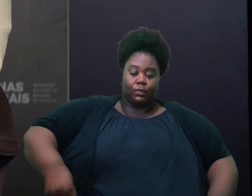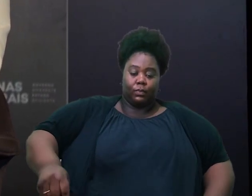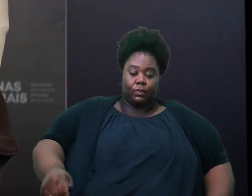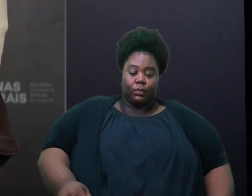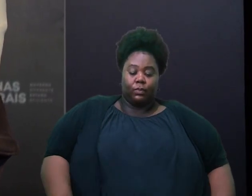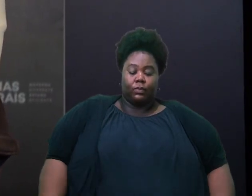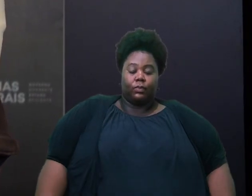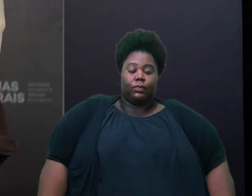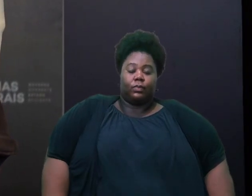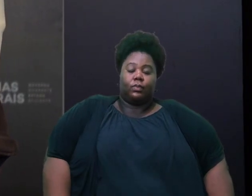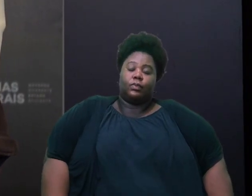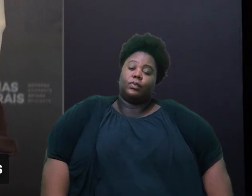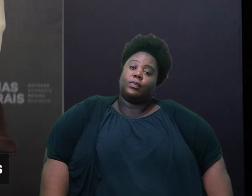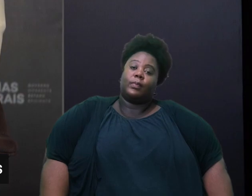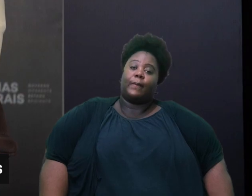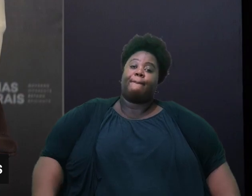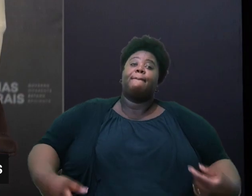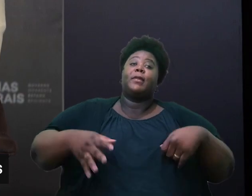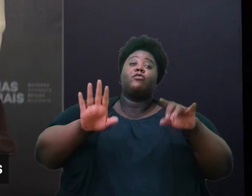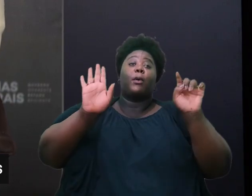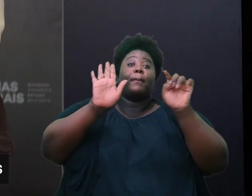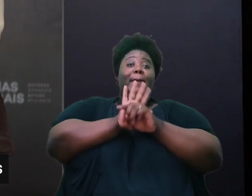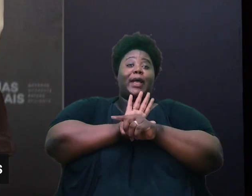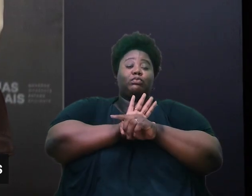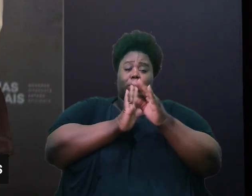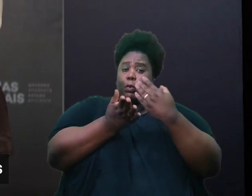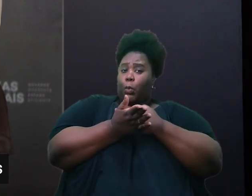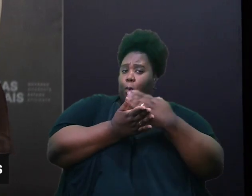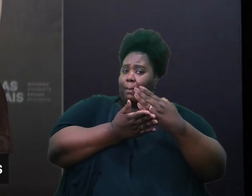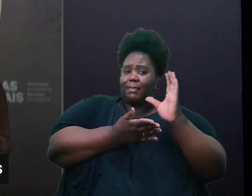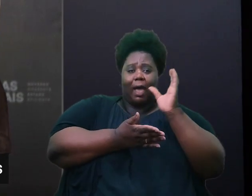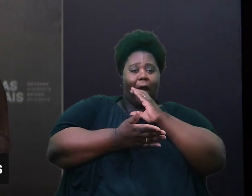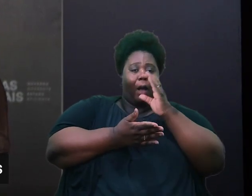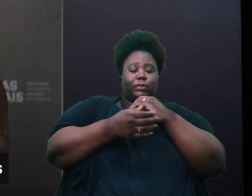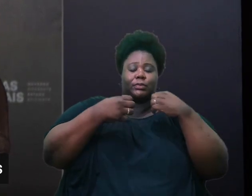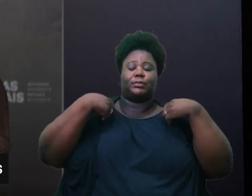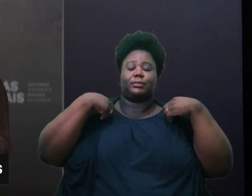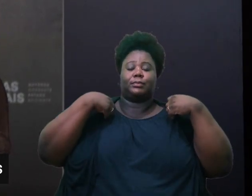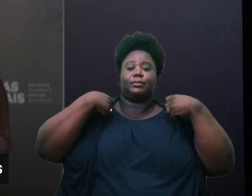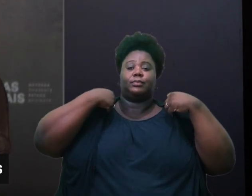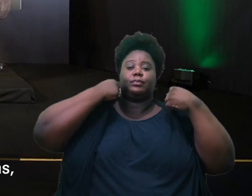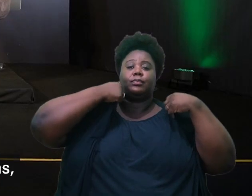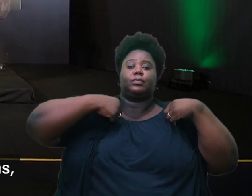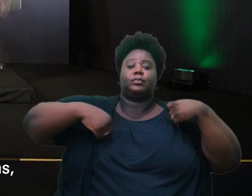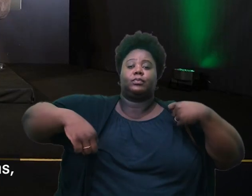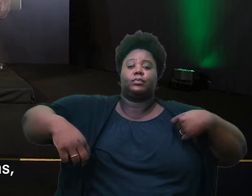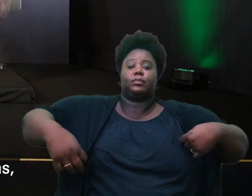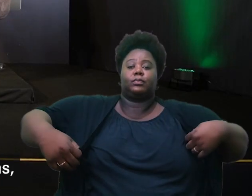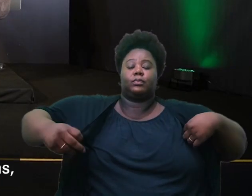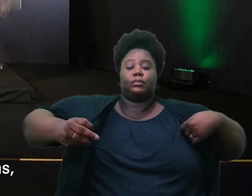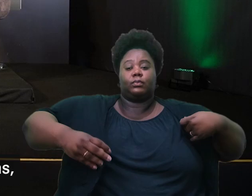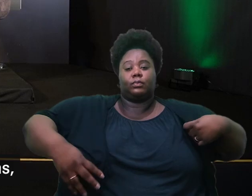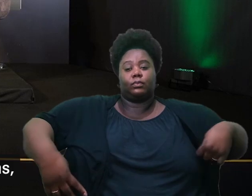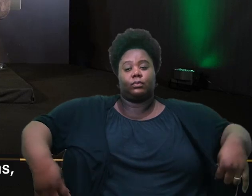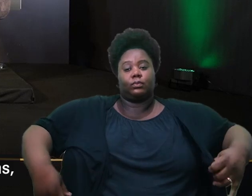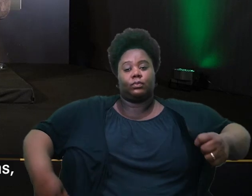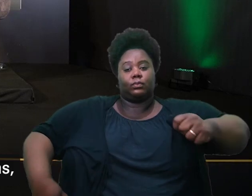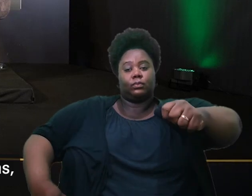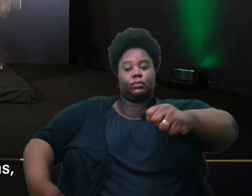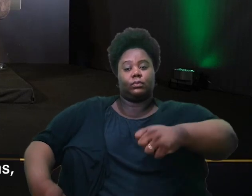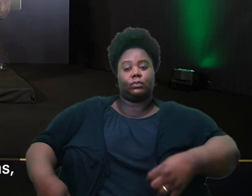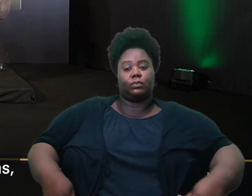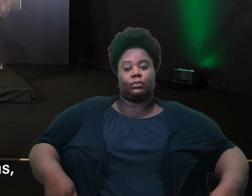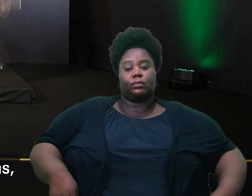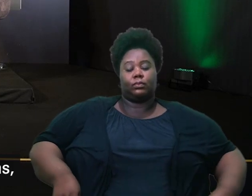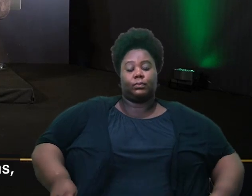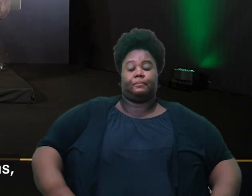em relação, no início logo, né, a partir dos livros e das declarações e das